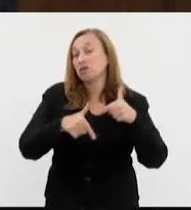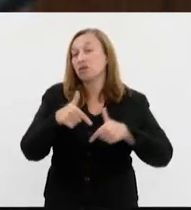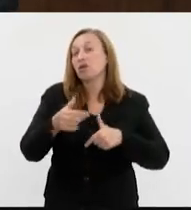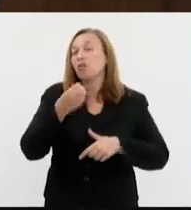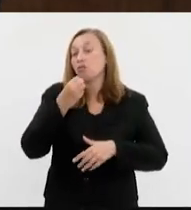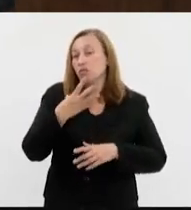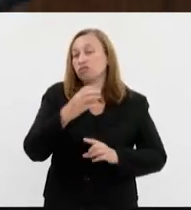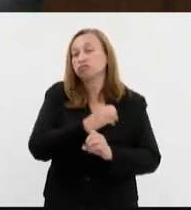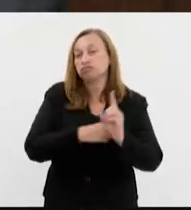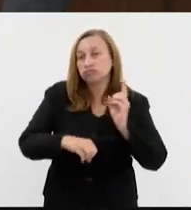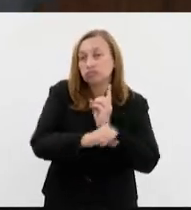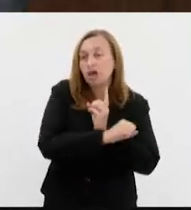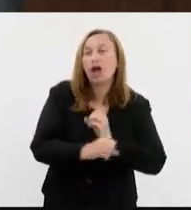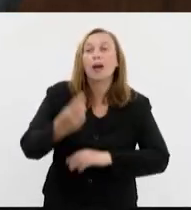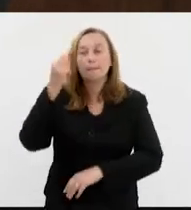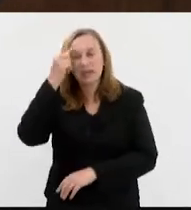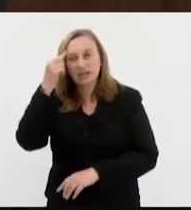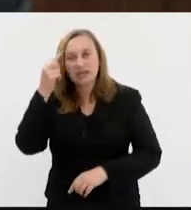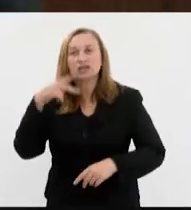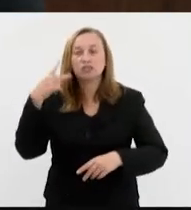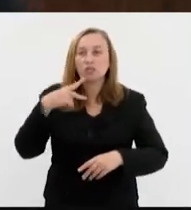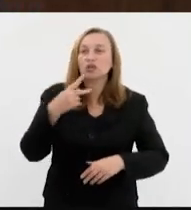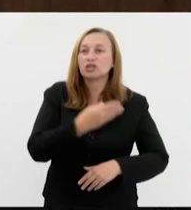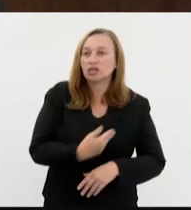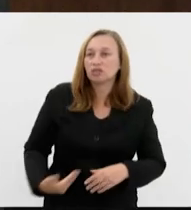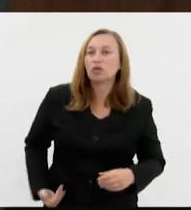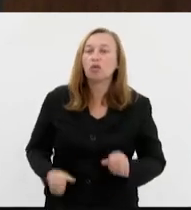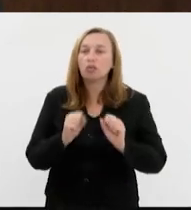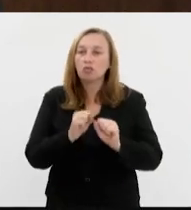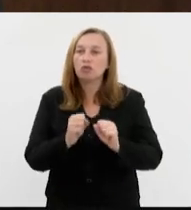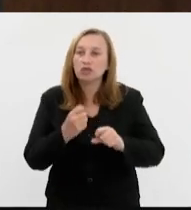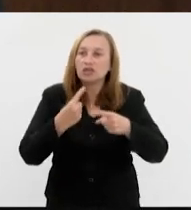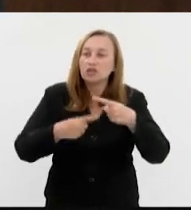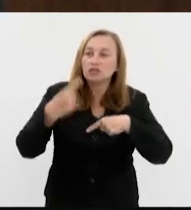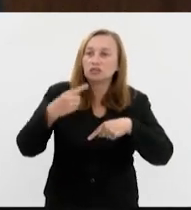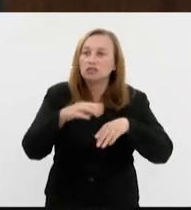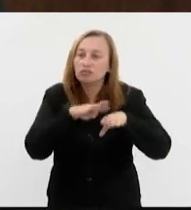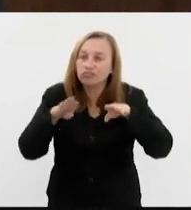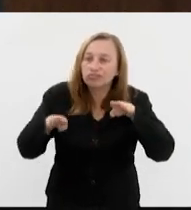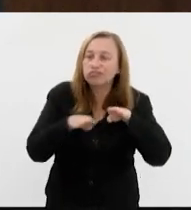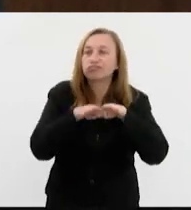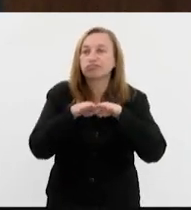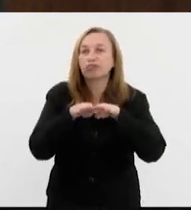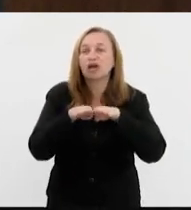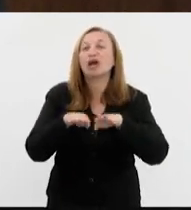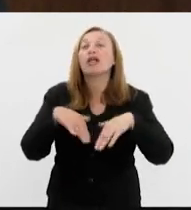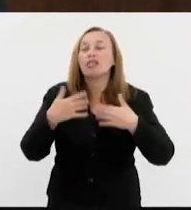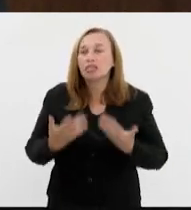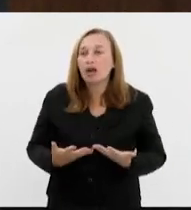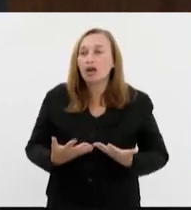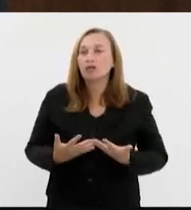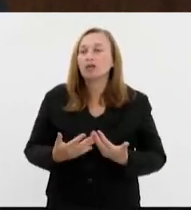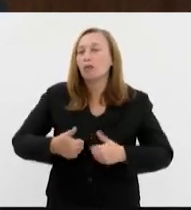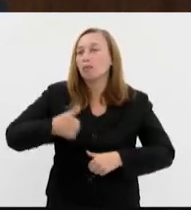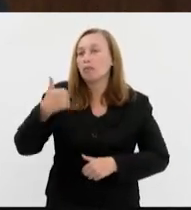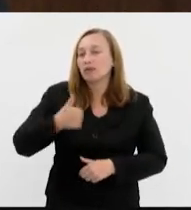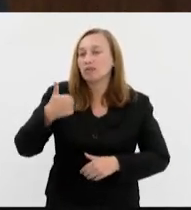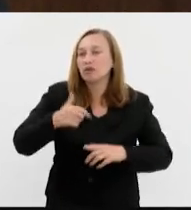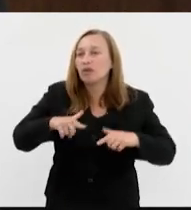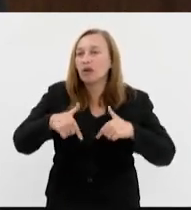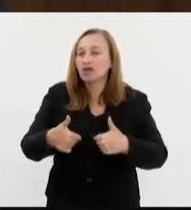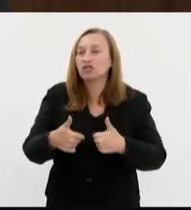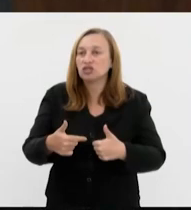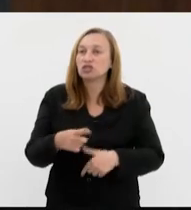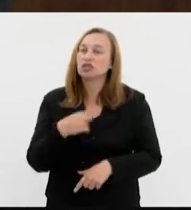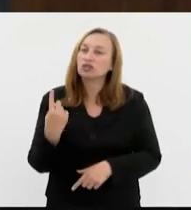da sociedade, pensando em políticas públicas que pudessem superar as desigualdades. Então, foi uma das primeiras ações que